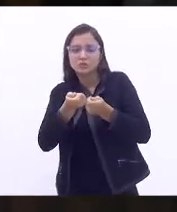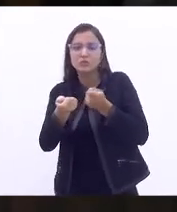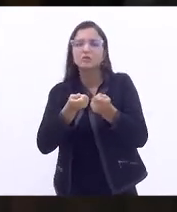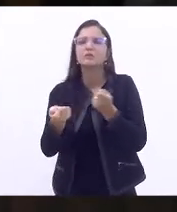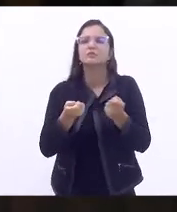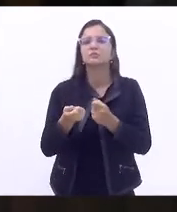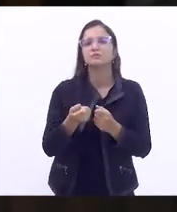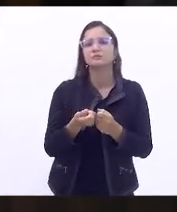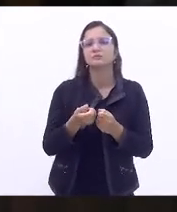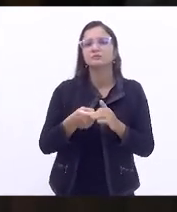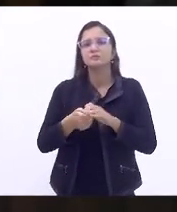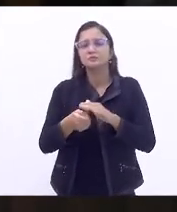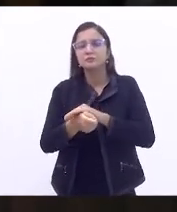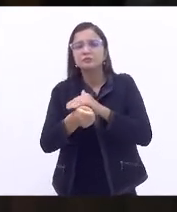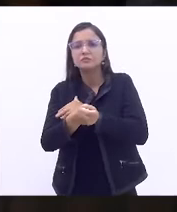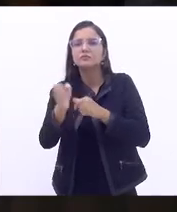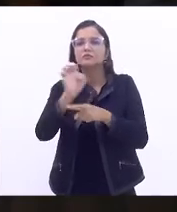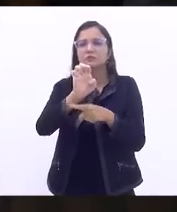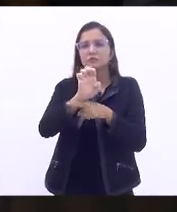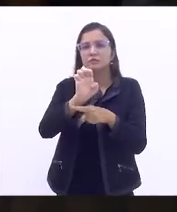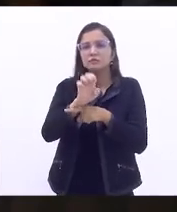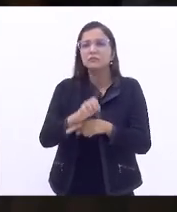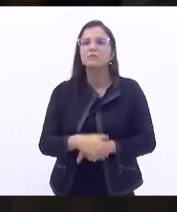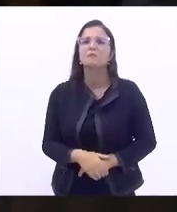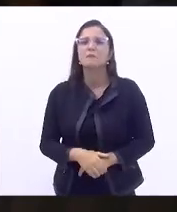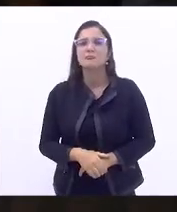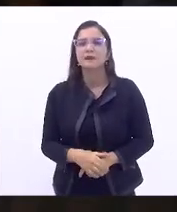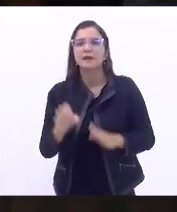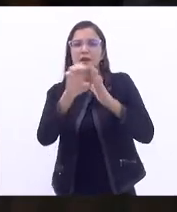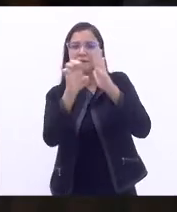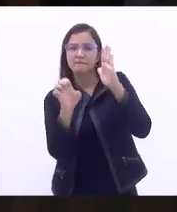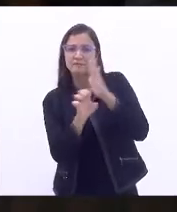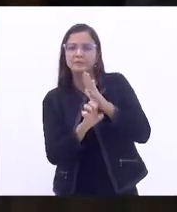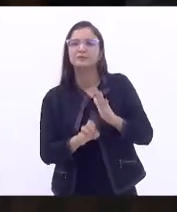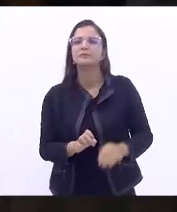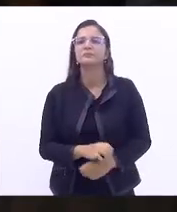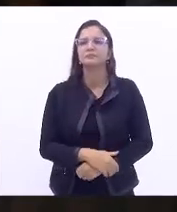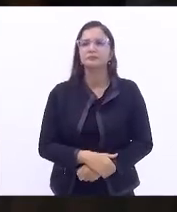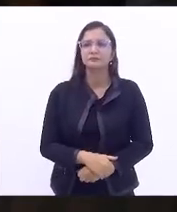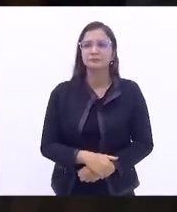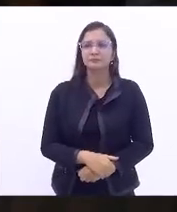e de Orçamento, Finanças, Fiscalização Financeira e Controle, as emendas de plenário. Isso aí é...